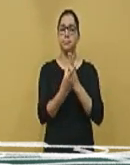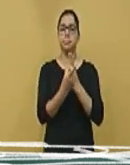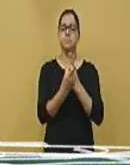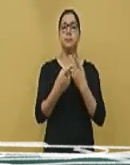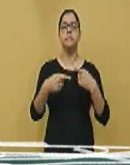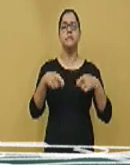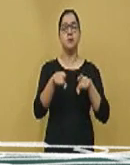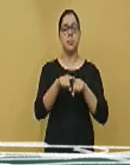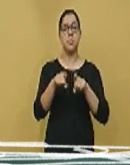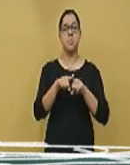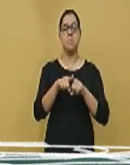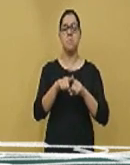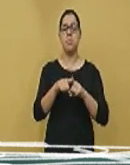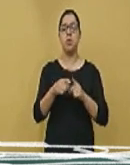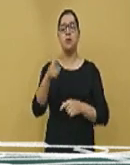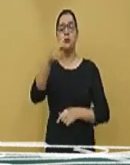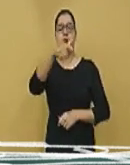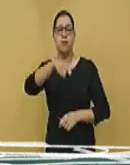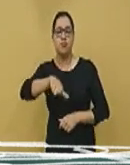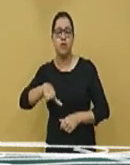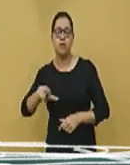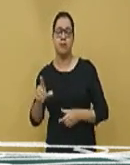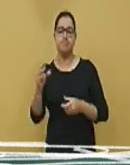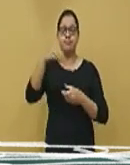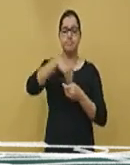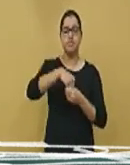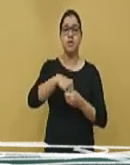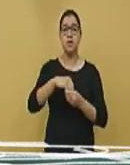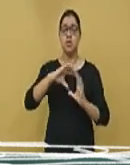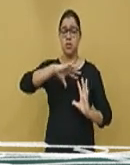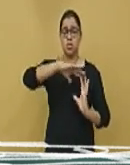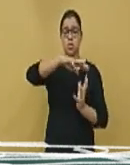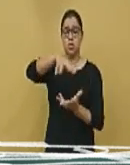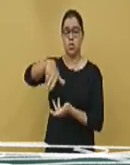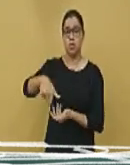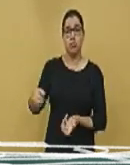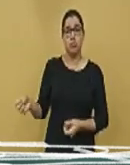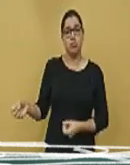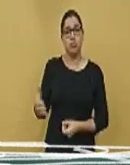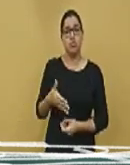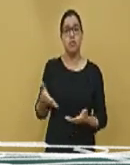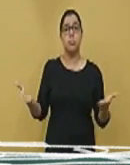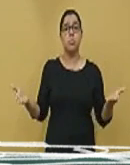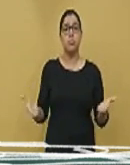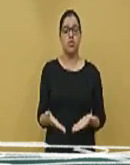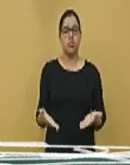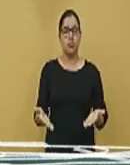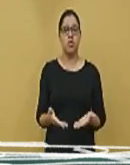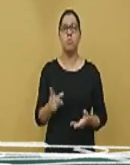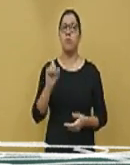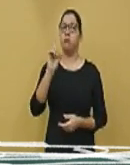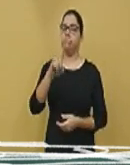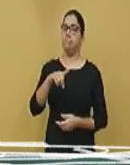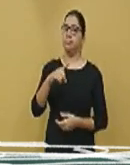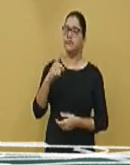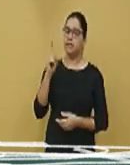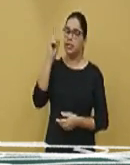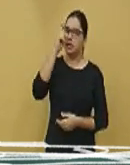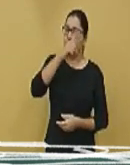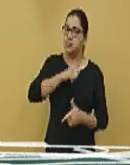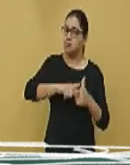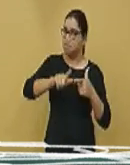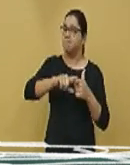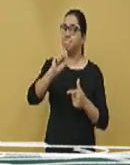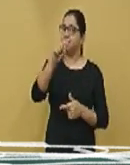seu reposicionamento frente ao mundo atual. Esse é o nosso grande desafio. A universidade, de 13 anos